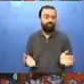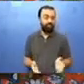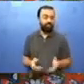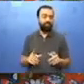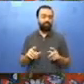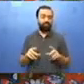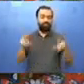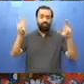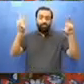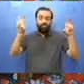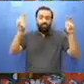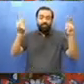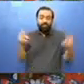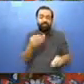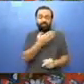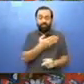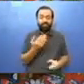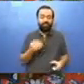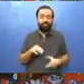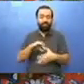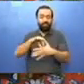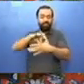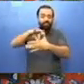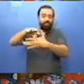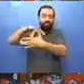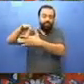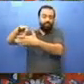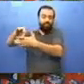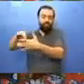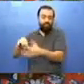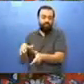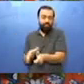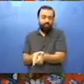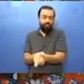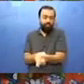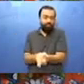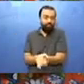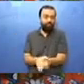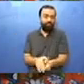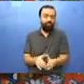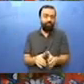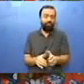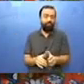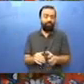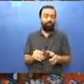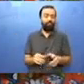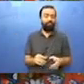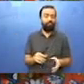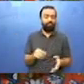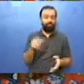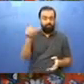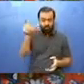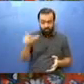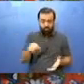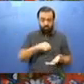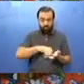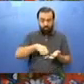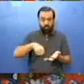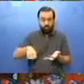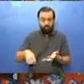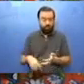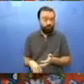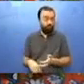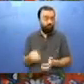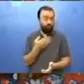título é O Cordel das Tartarugas. O autor do livro, a pessoa que escreveu o livro, chama-se Wagner